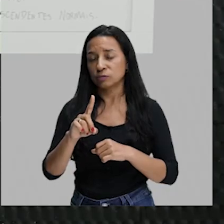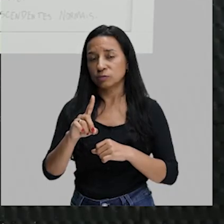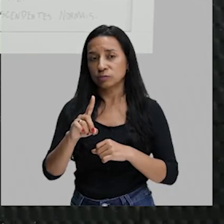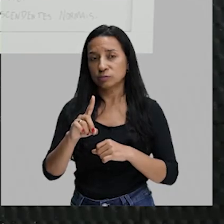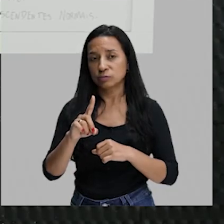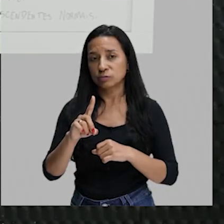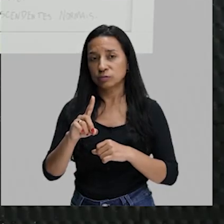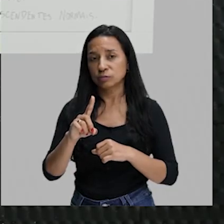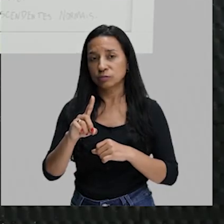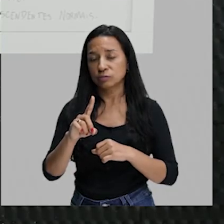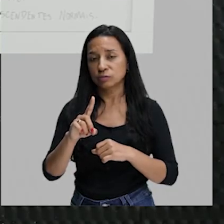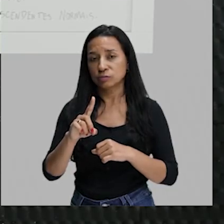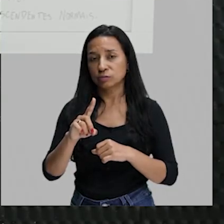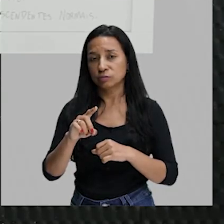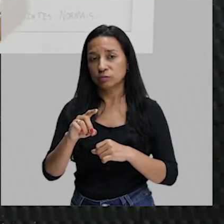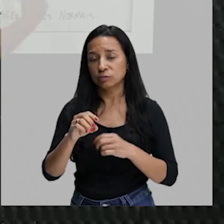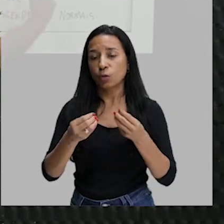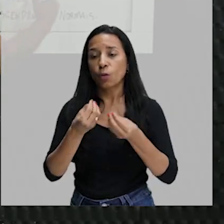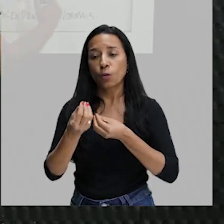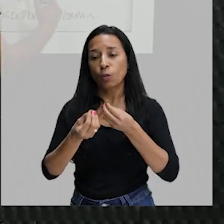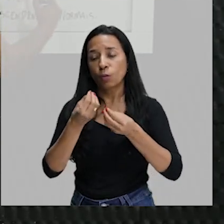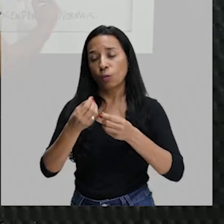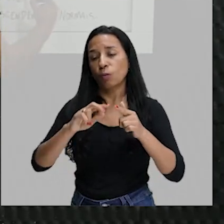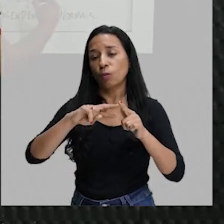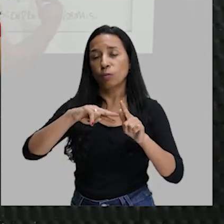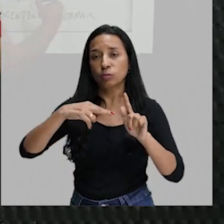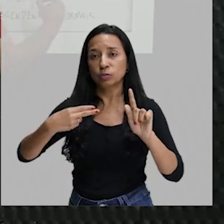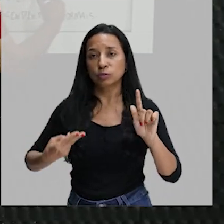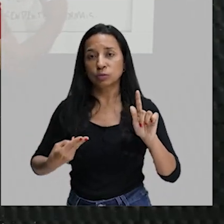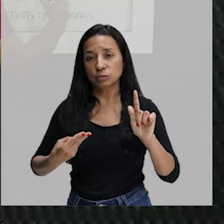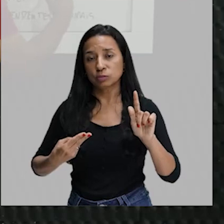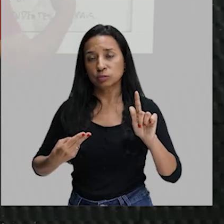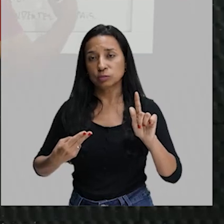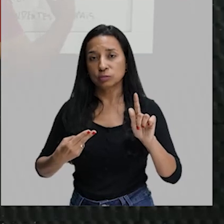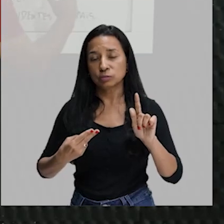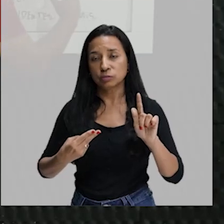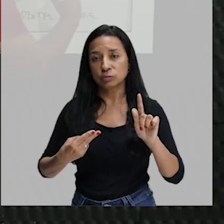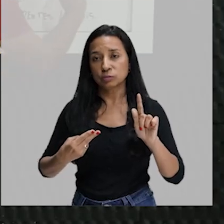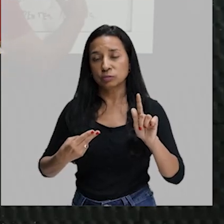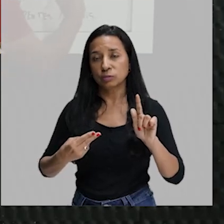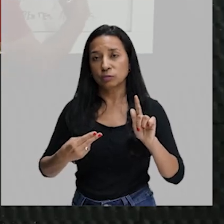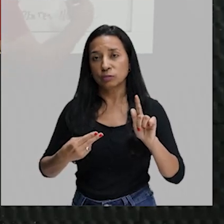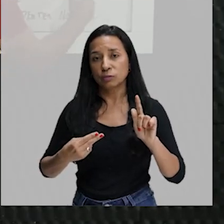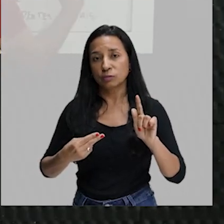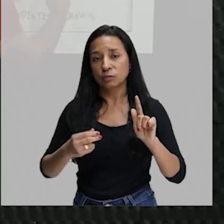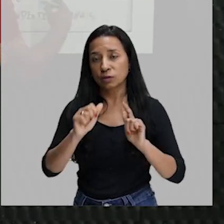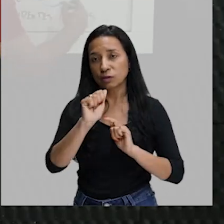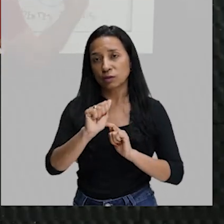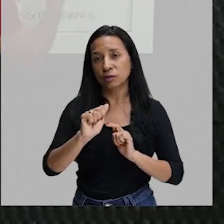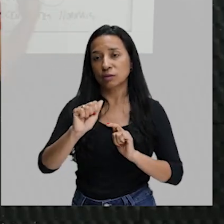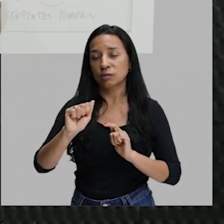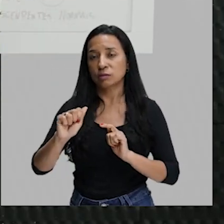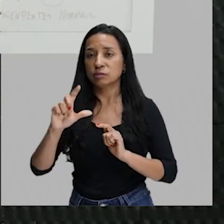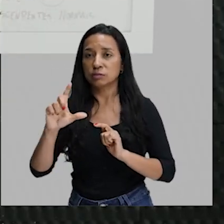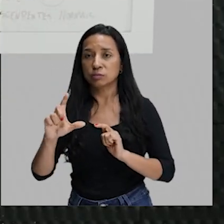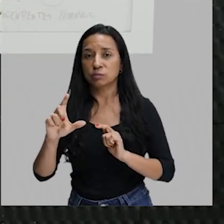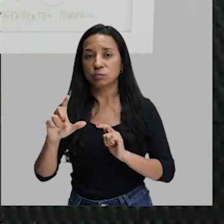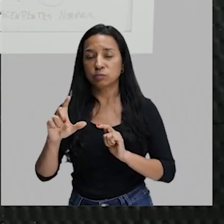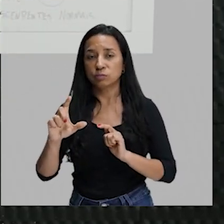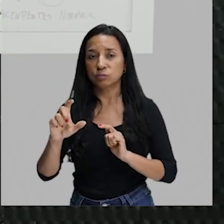que é o genótipo homozigoto dominante? Ele está dizendo que o número 5 seria o quê? Azão, azão. E isso